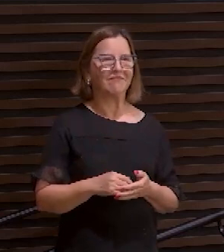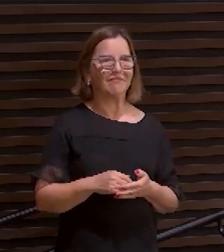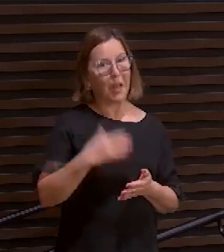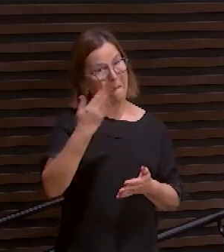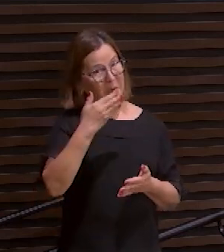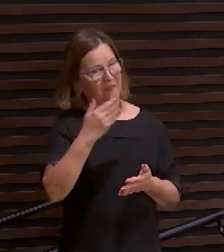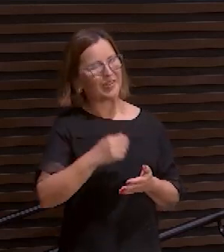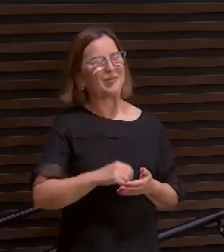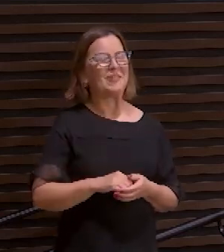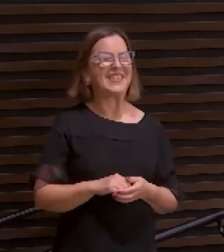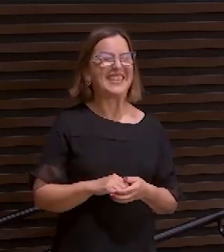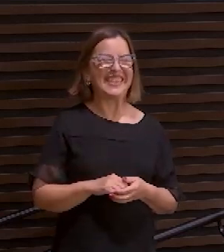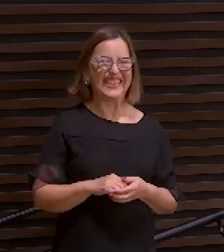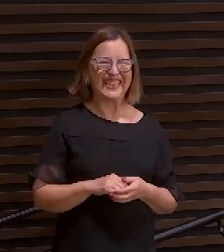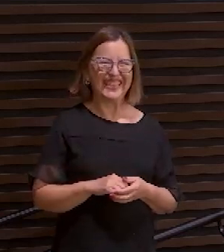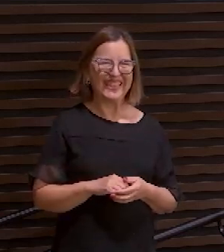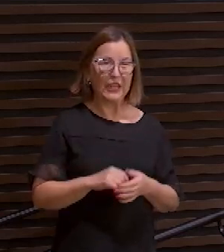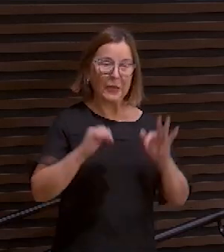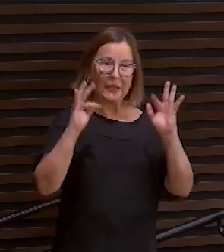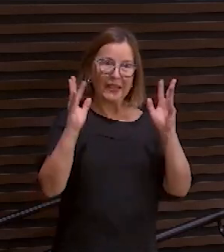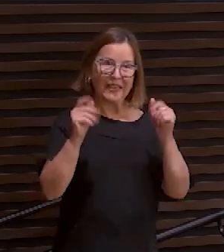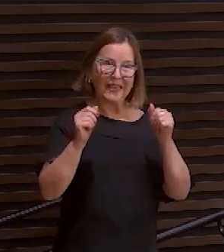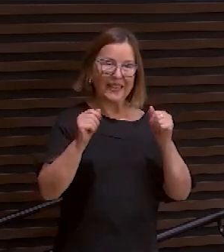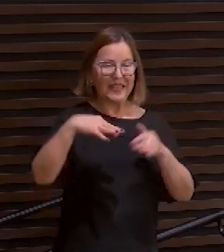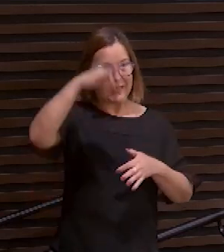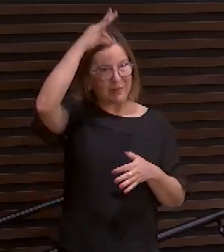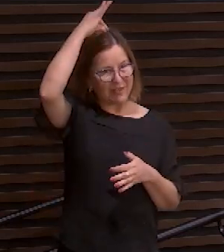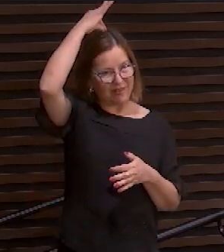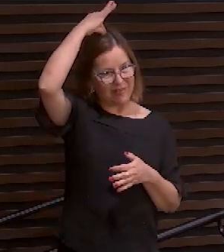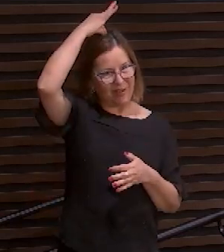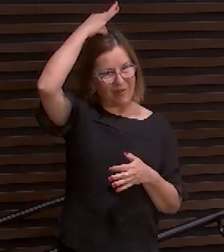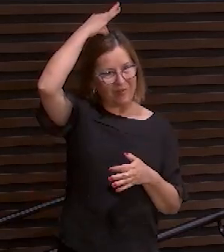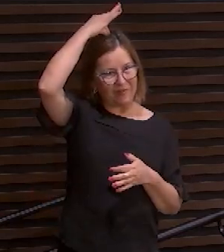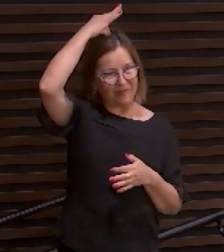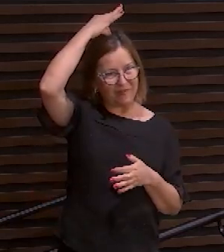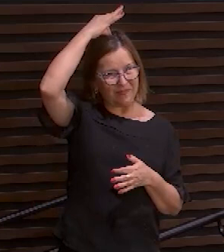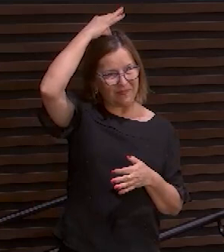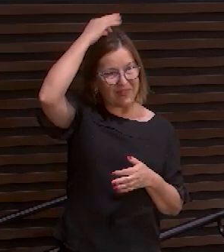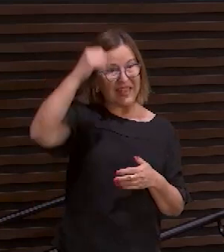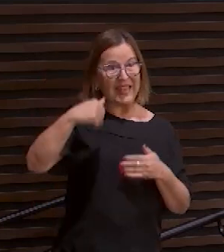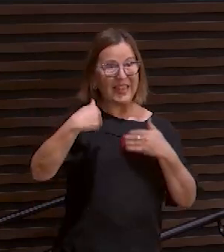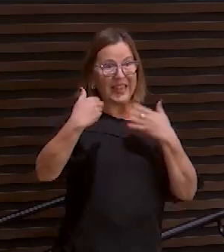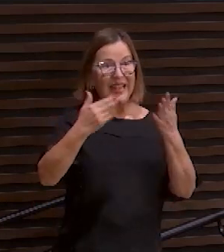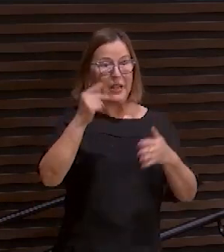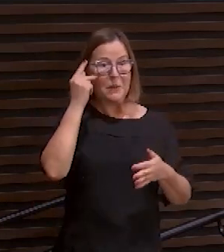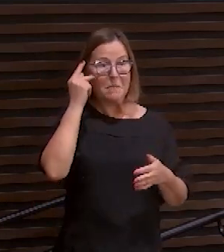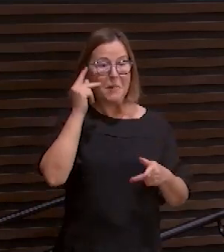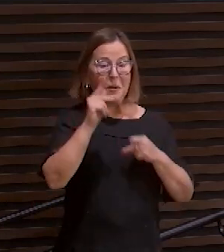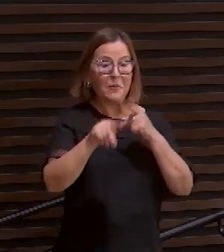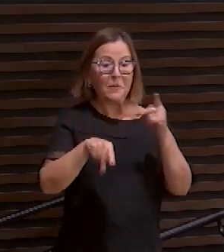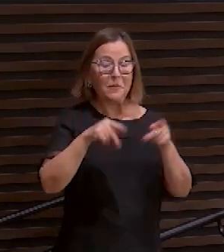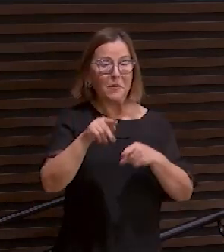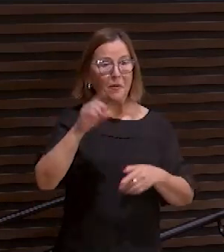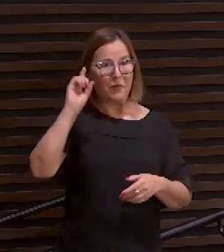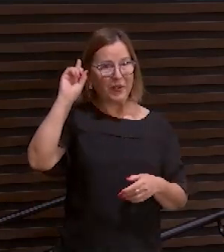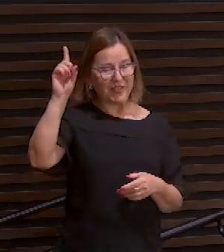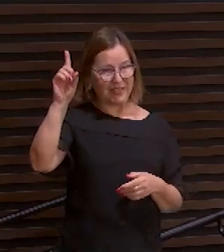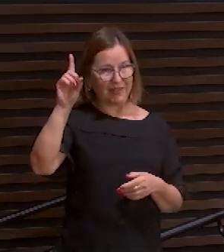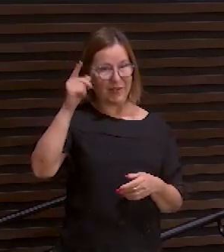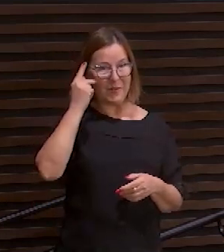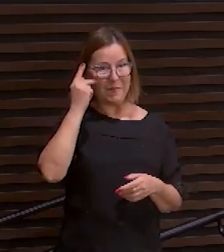Ela é um atributo espiritual dado ao povo de Deus para se apossar dos efeitos da salvação.